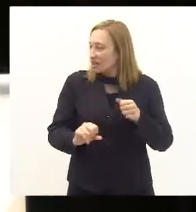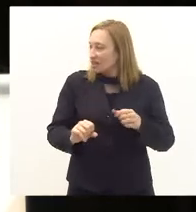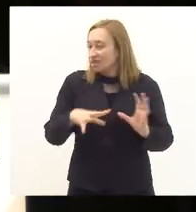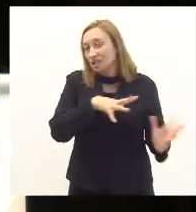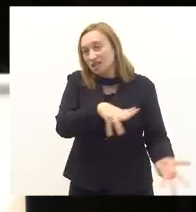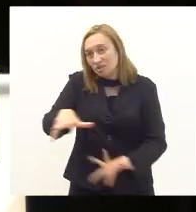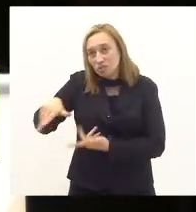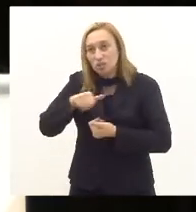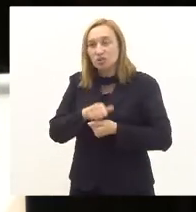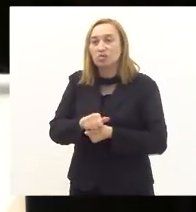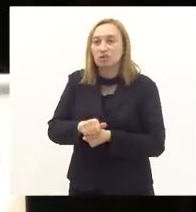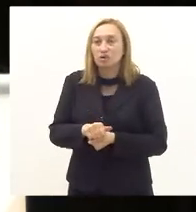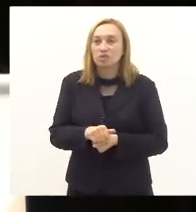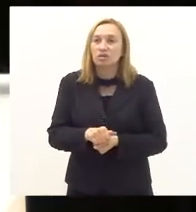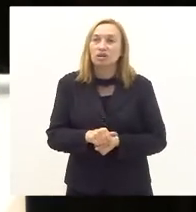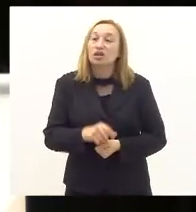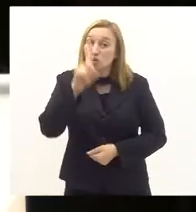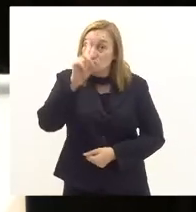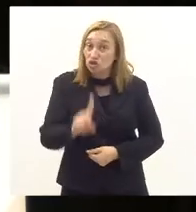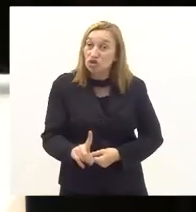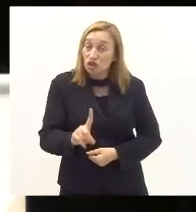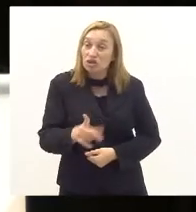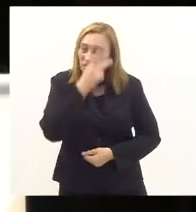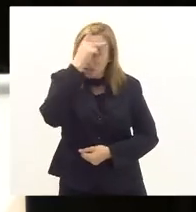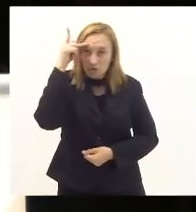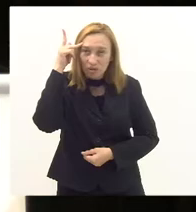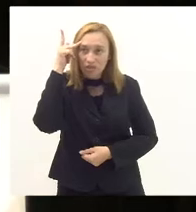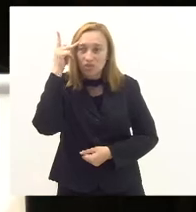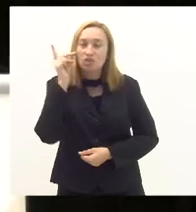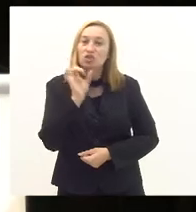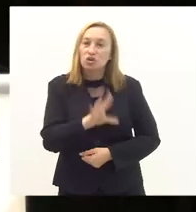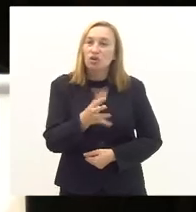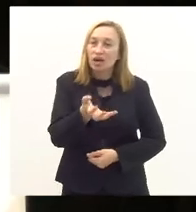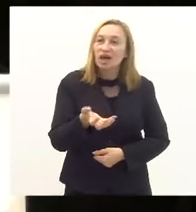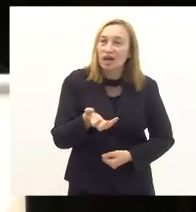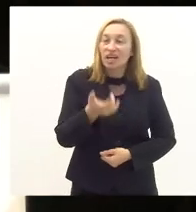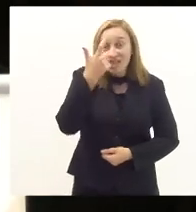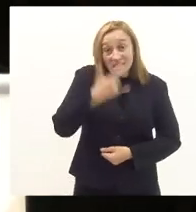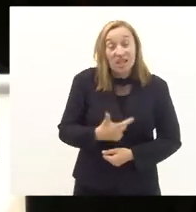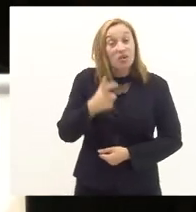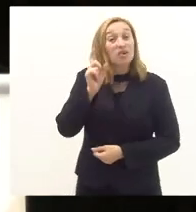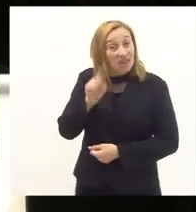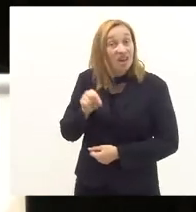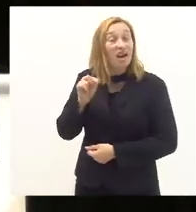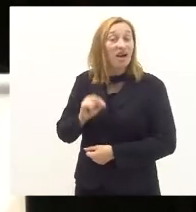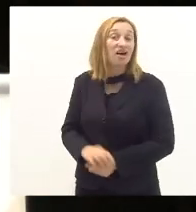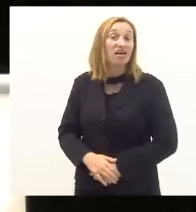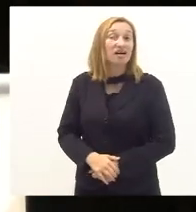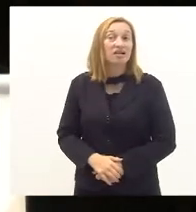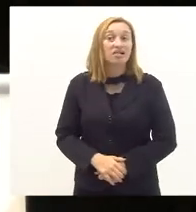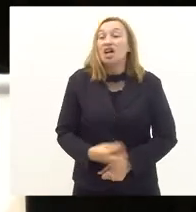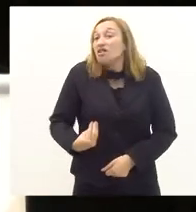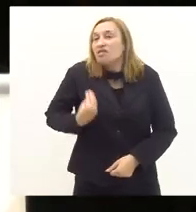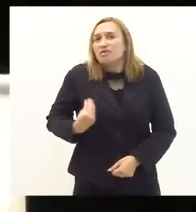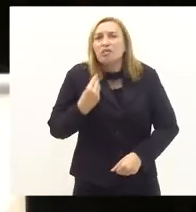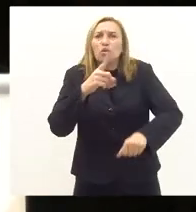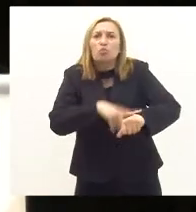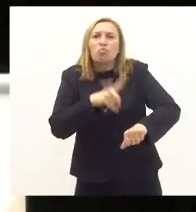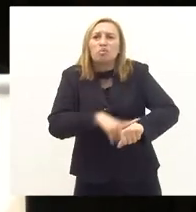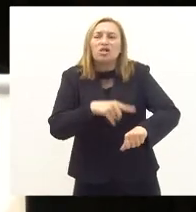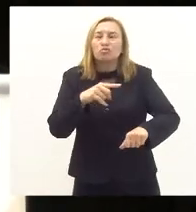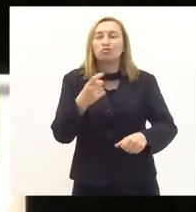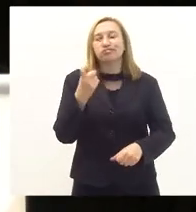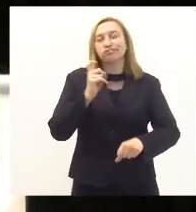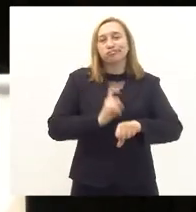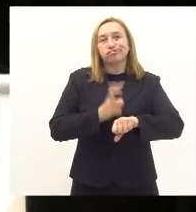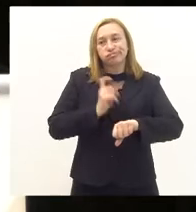mundo para garantir os direitos das pessoas que só querem ser o que elas são. Vivemos um momento muito